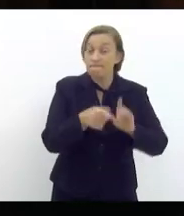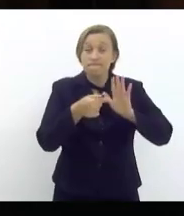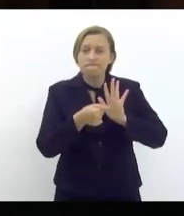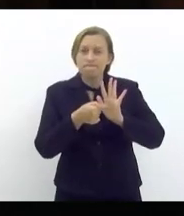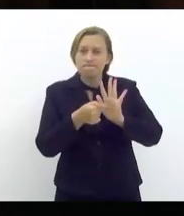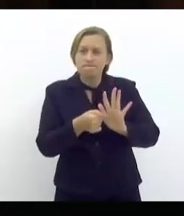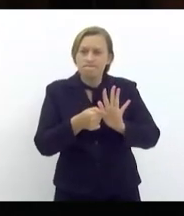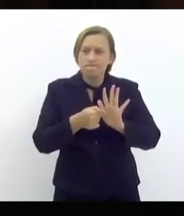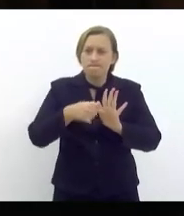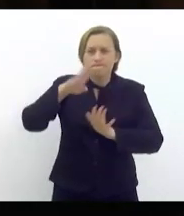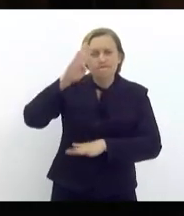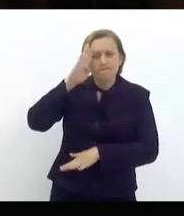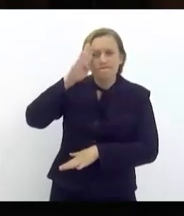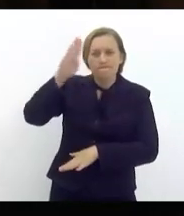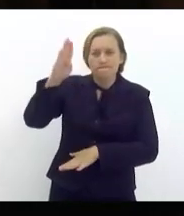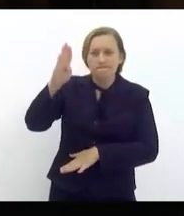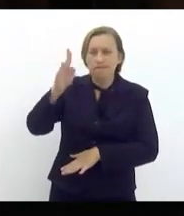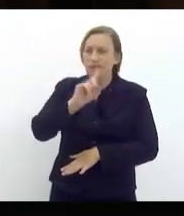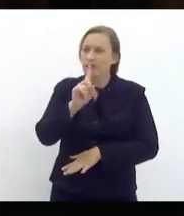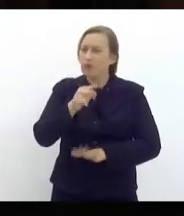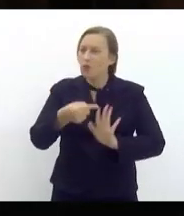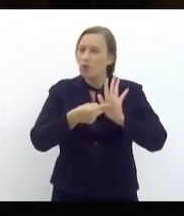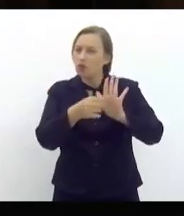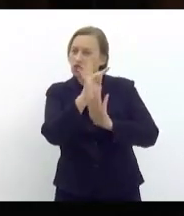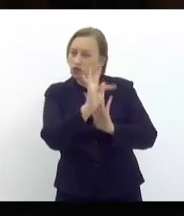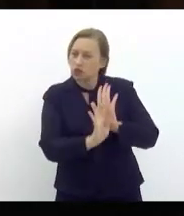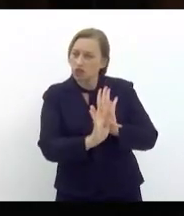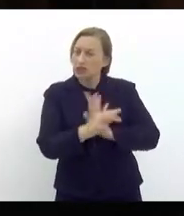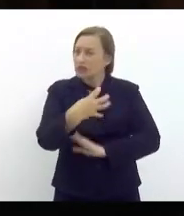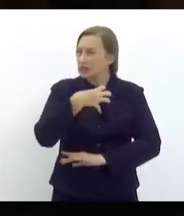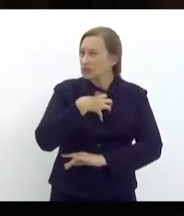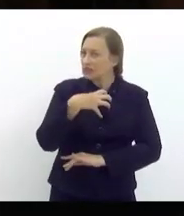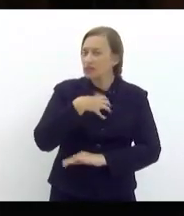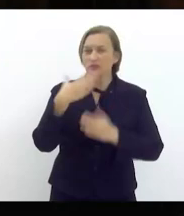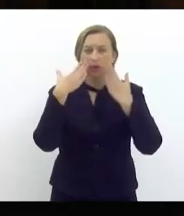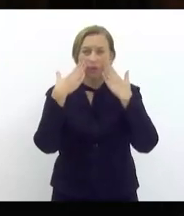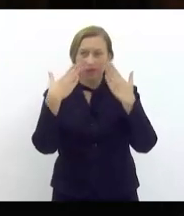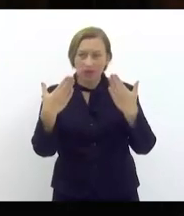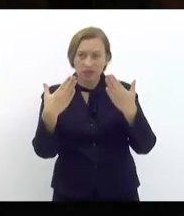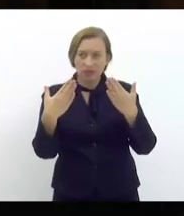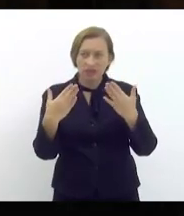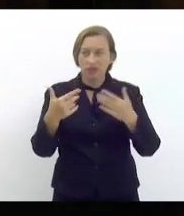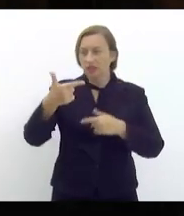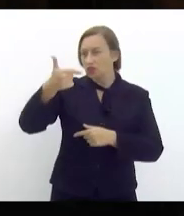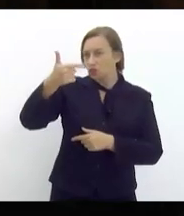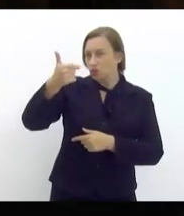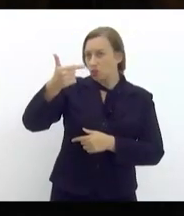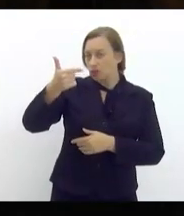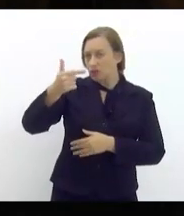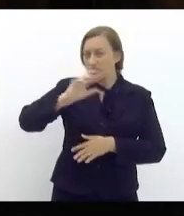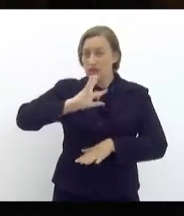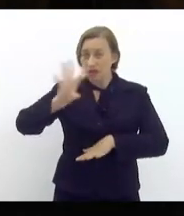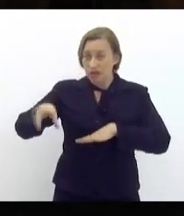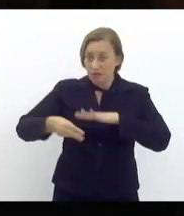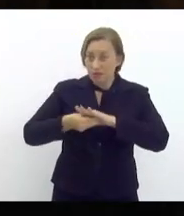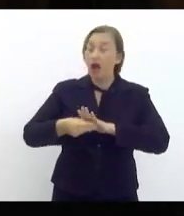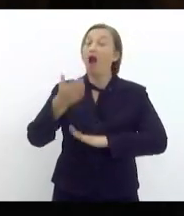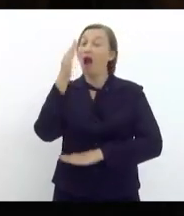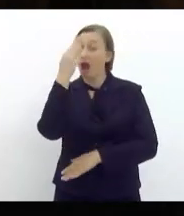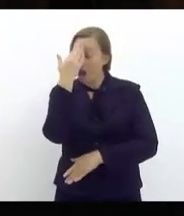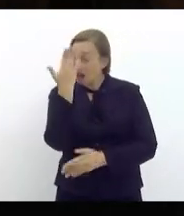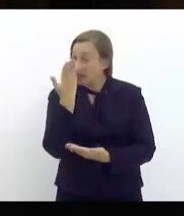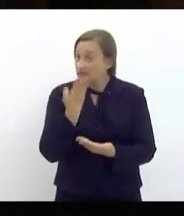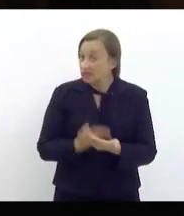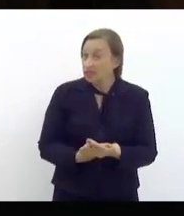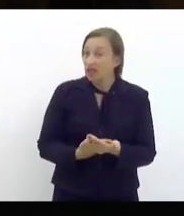priorizações que não apareciam no texto. Nesse sentido nós apresentamos 12 emendas que acreditamos